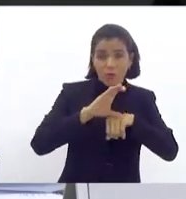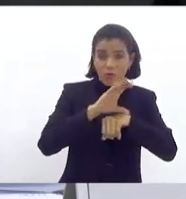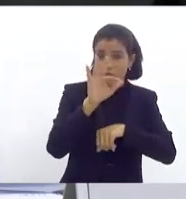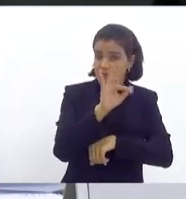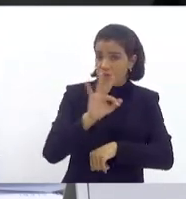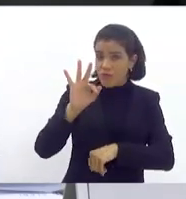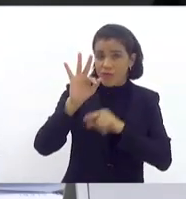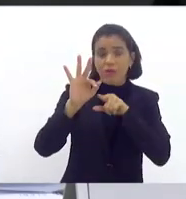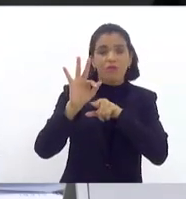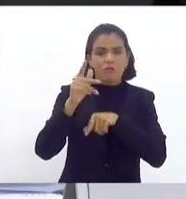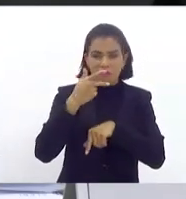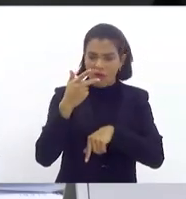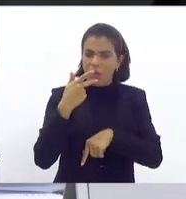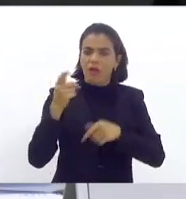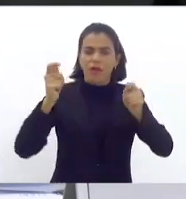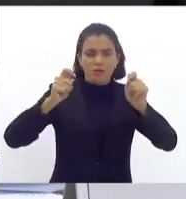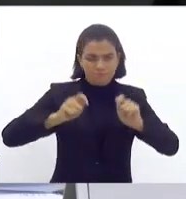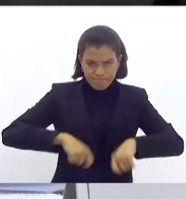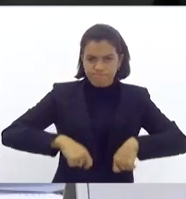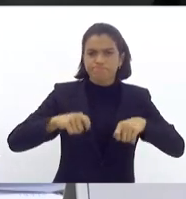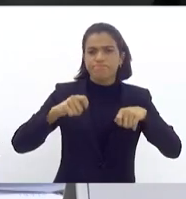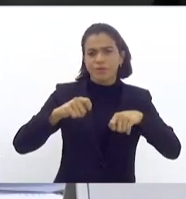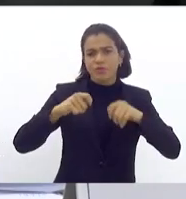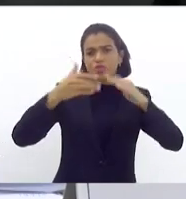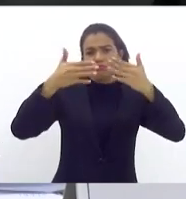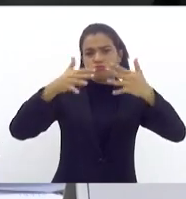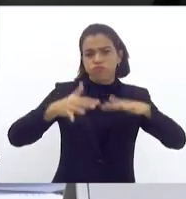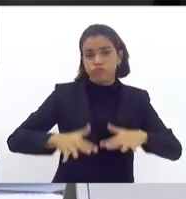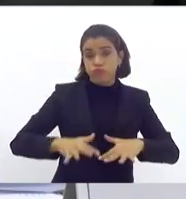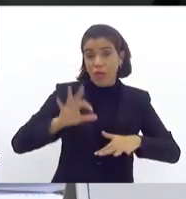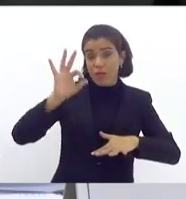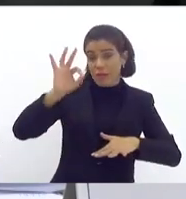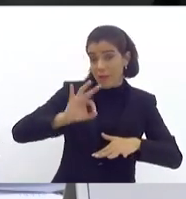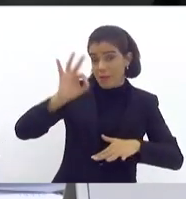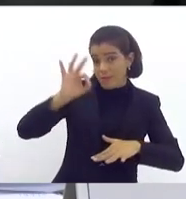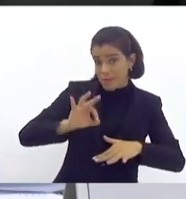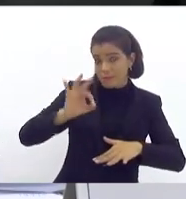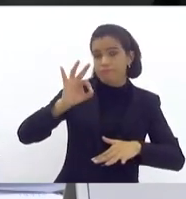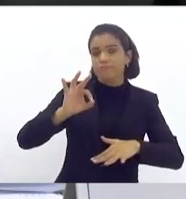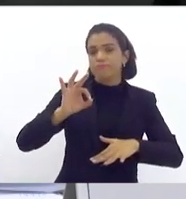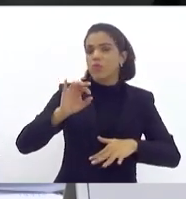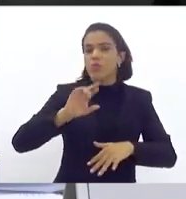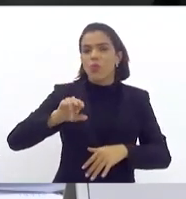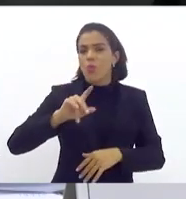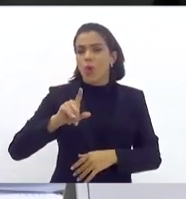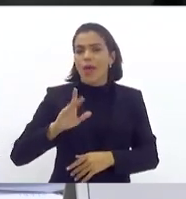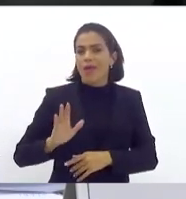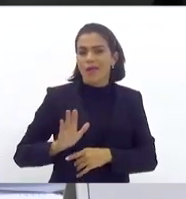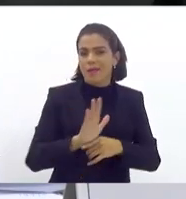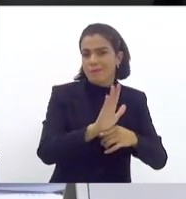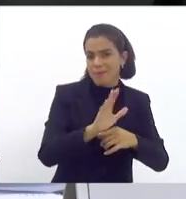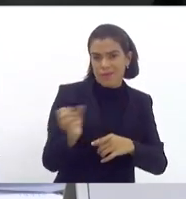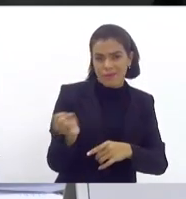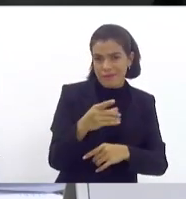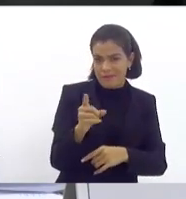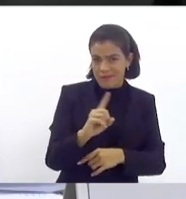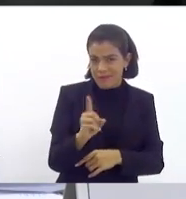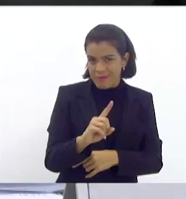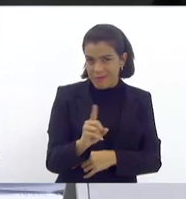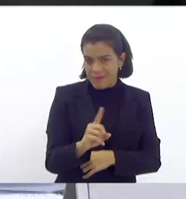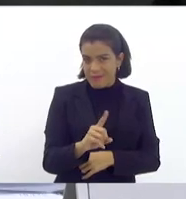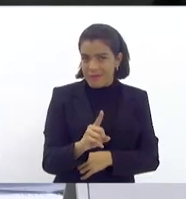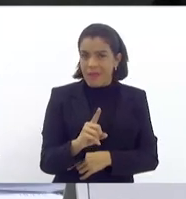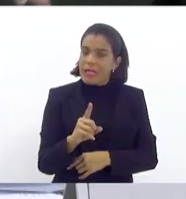prevê a possibilidade de redução de alíquota que não é considerada como benefício novo, né,